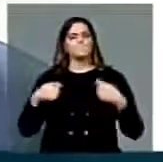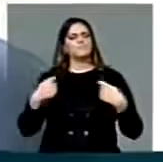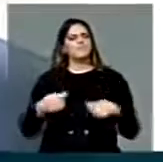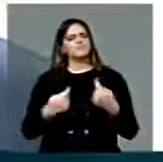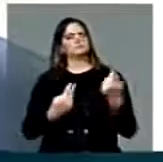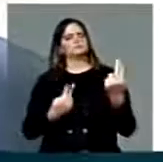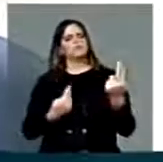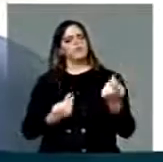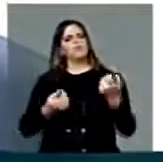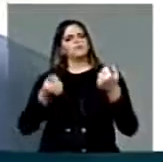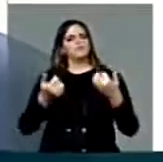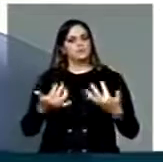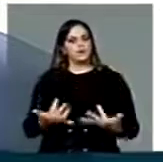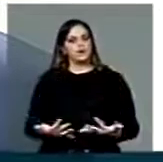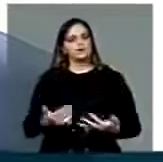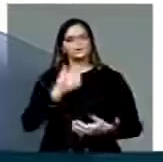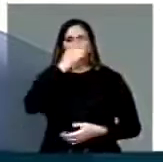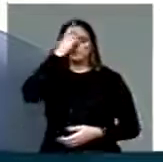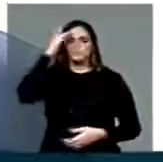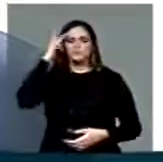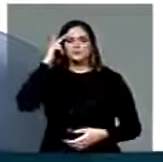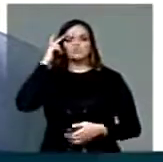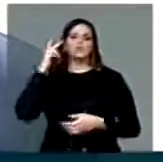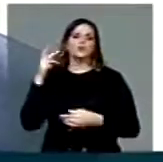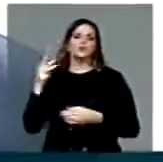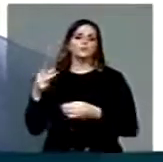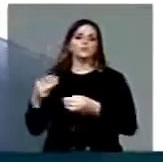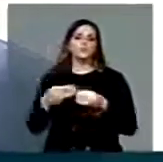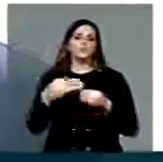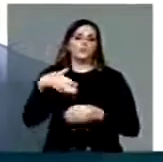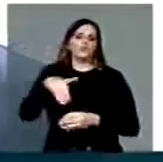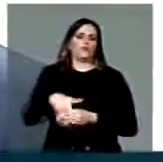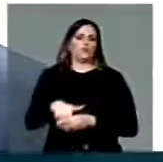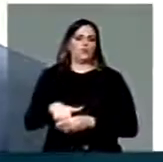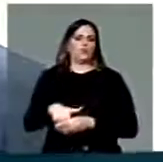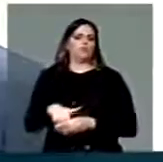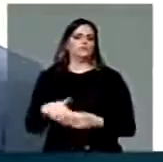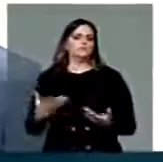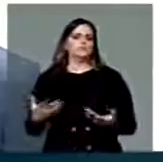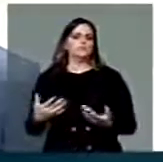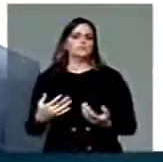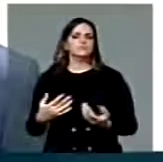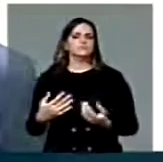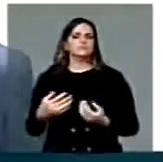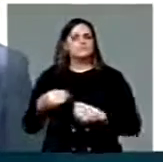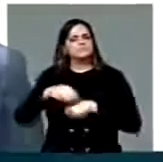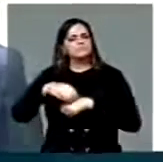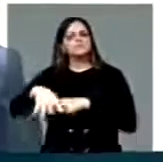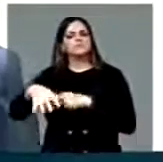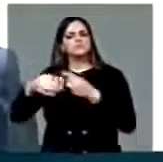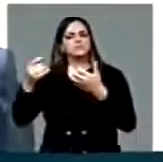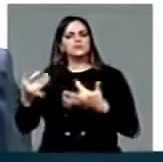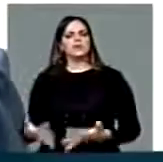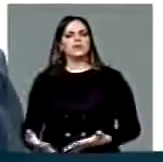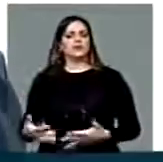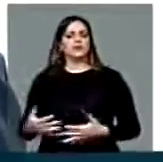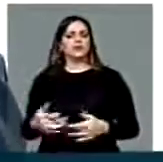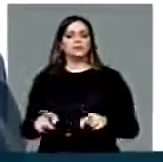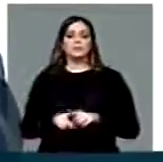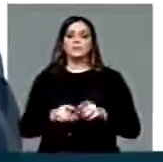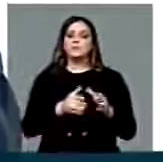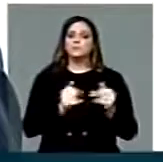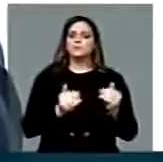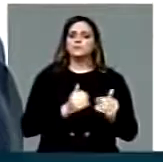façamos para os nossos municípios uma prestação de contas daquilo que nos é possível fazer, reivindicando do governo